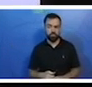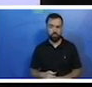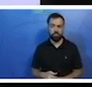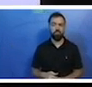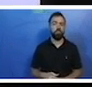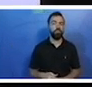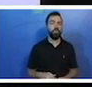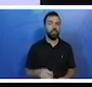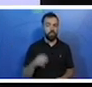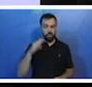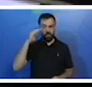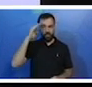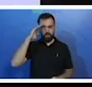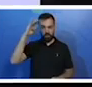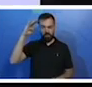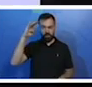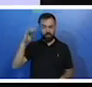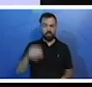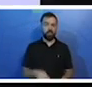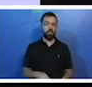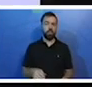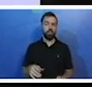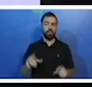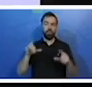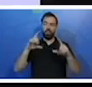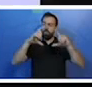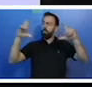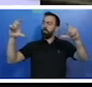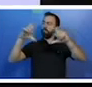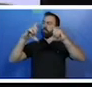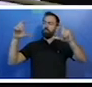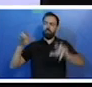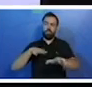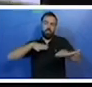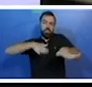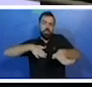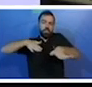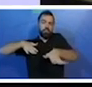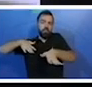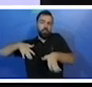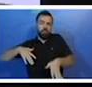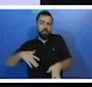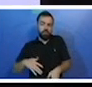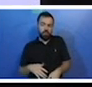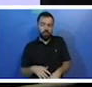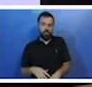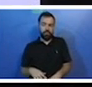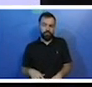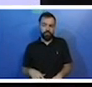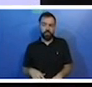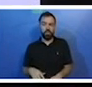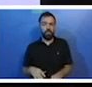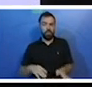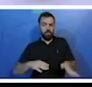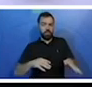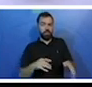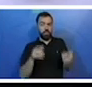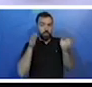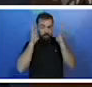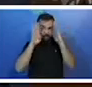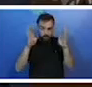seguir todas as leis de trânsito quando circular nas vias públicas dentro da nossa cidade. Evite acidente e proteja o seu bem-estar do próximo. Mantenha sempre a